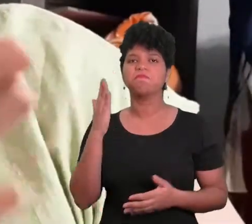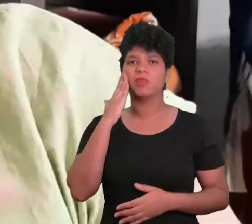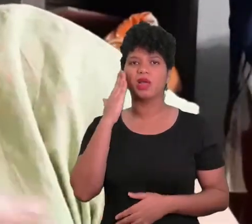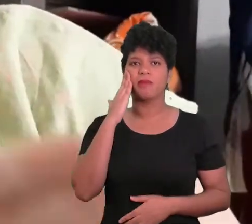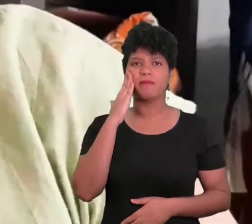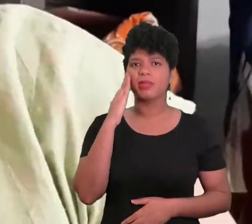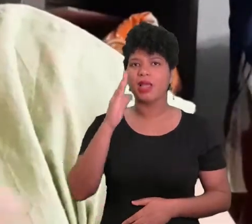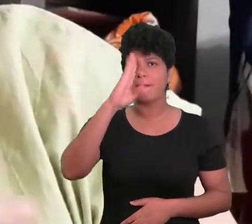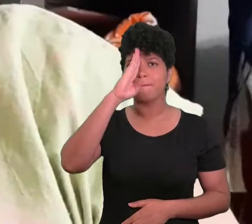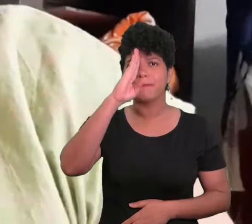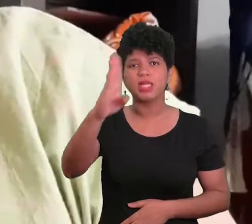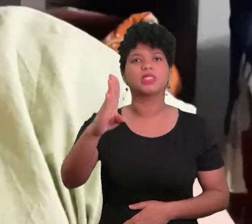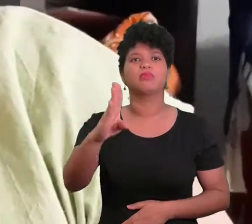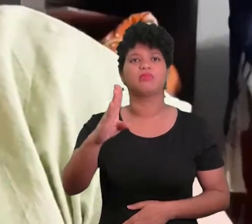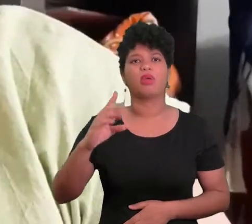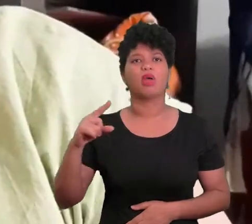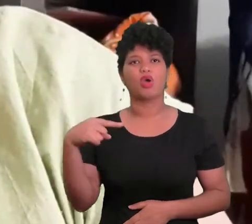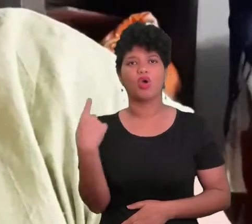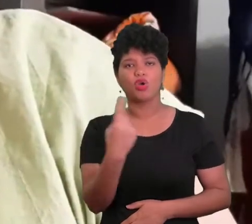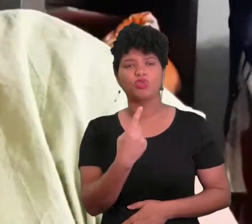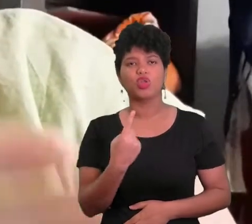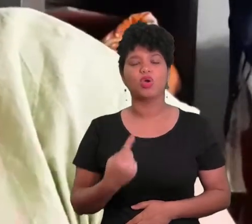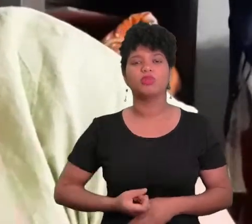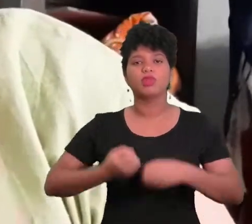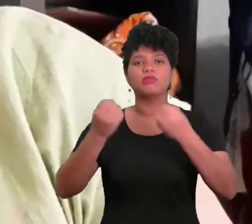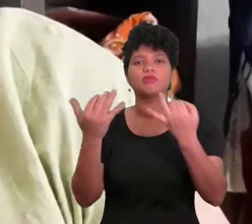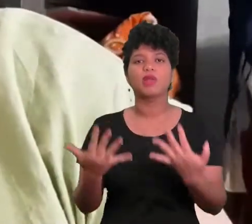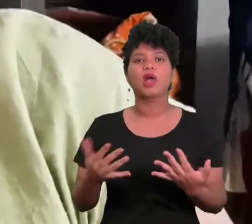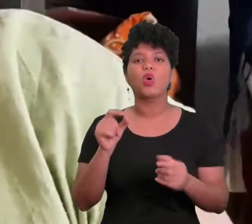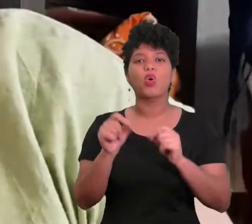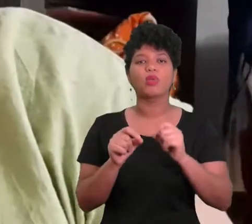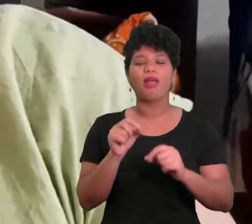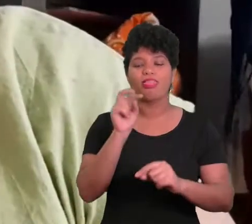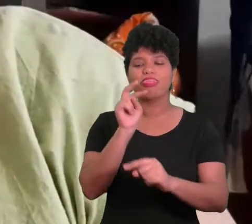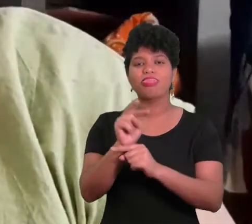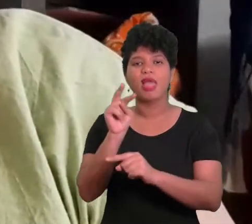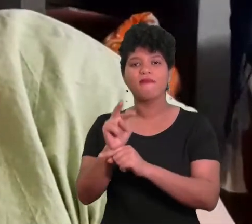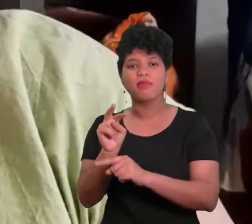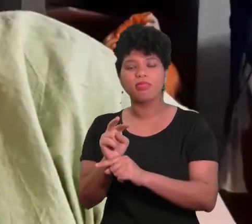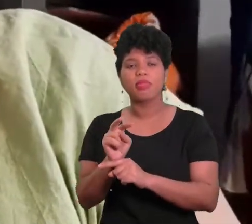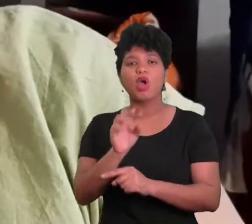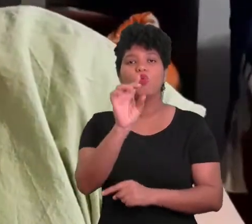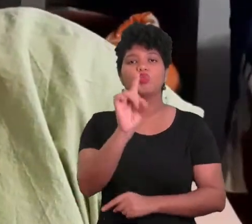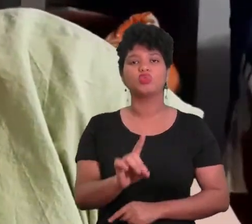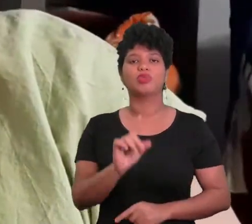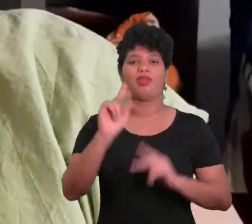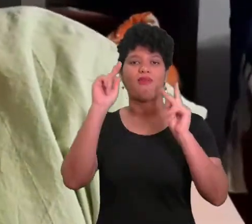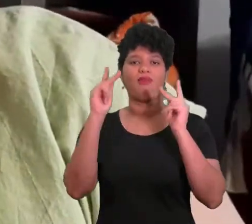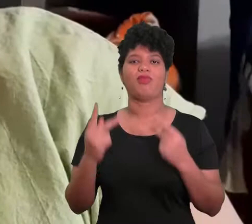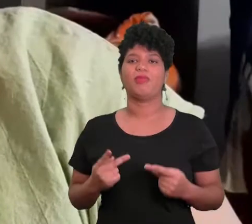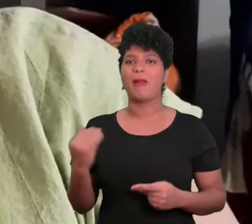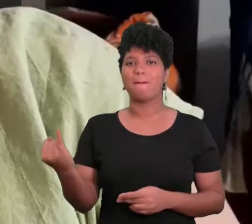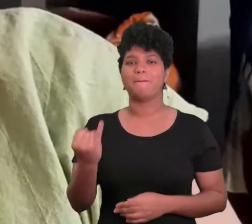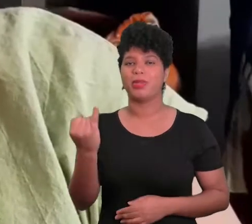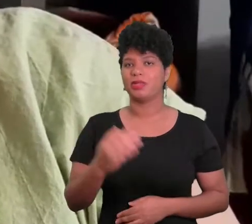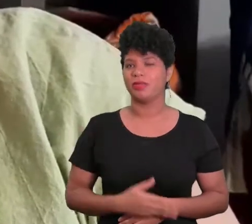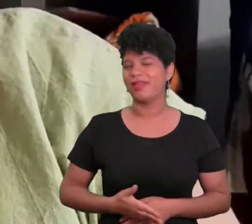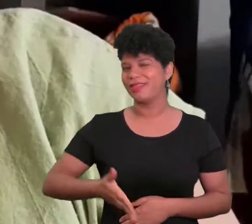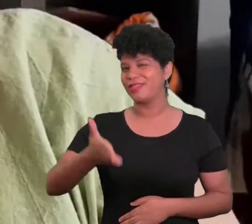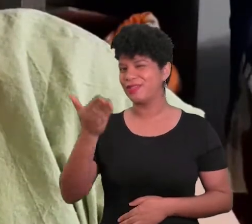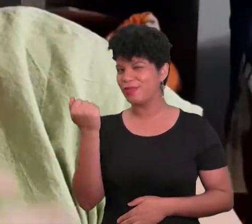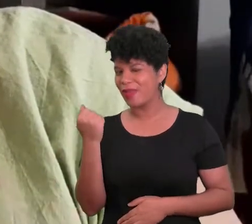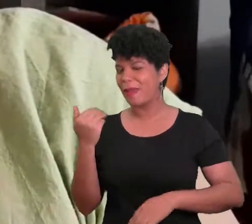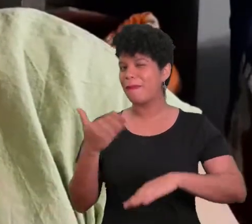o que mais orienta o nosso jornalismo, é a defesa incondicional dos direitos humanos. Então, venham celebrar com